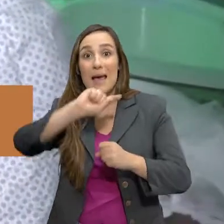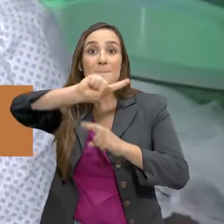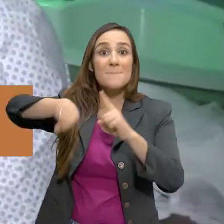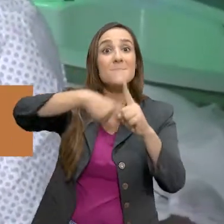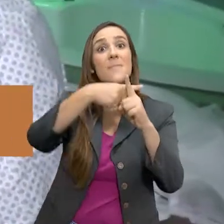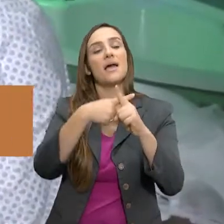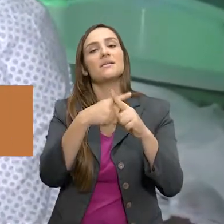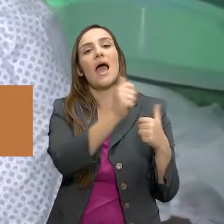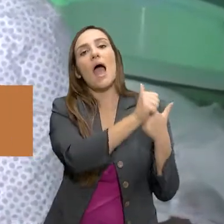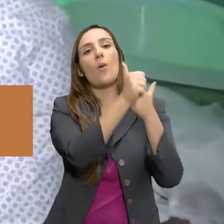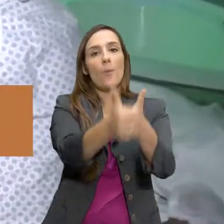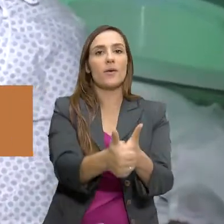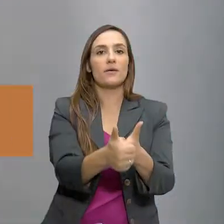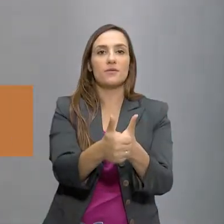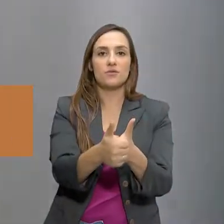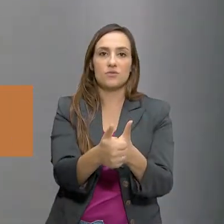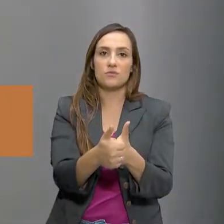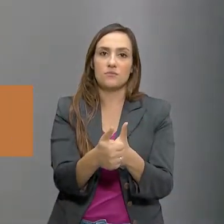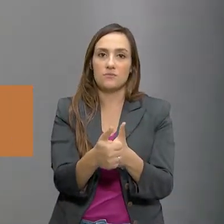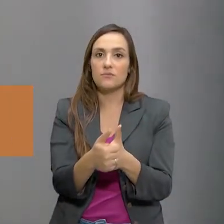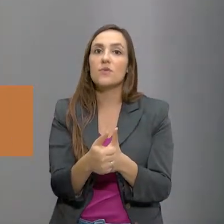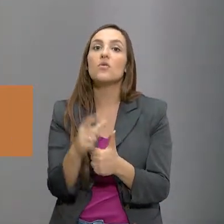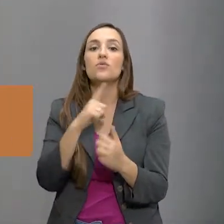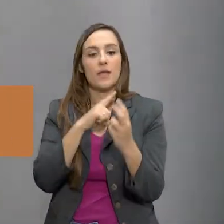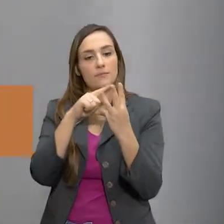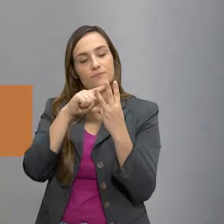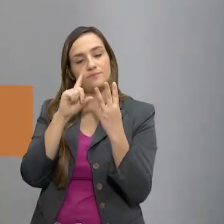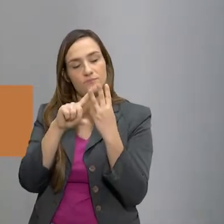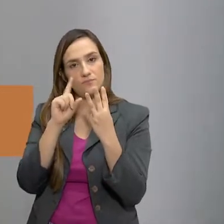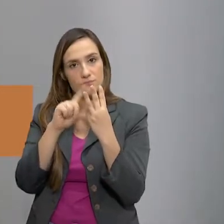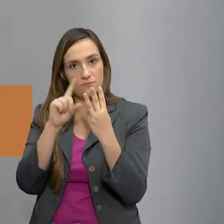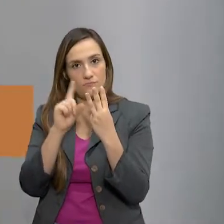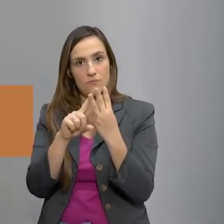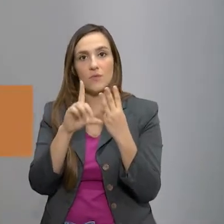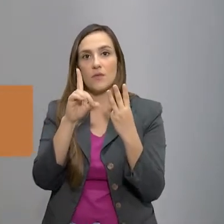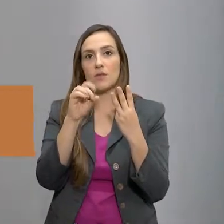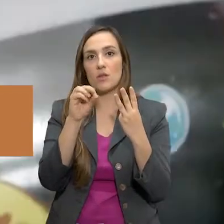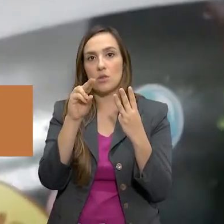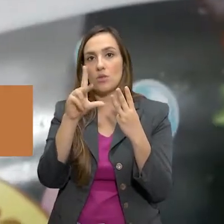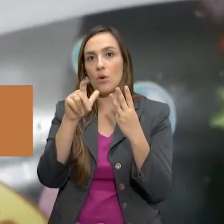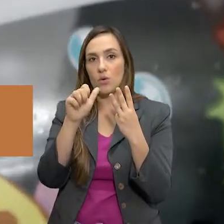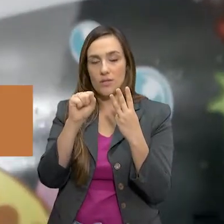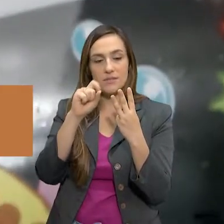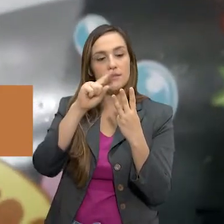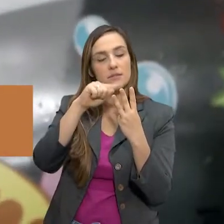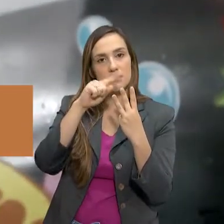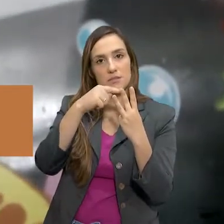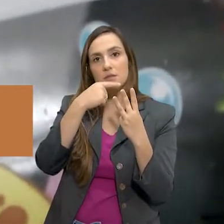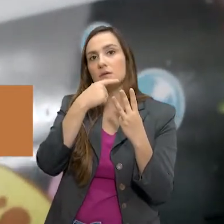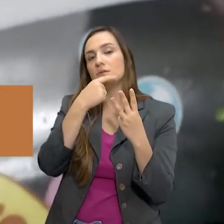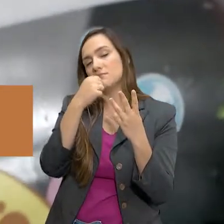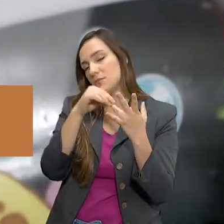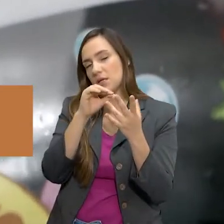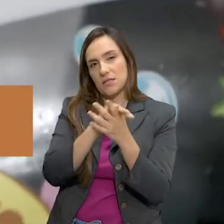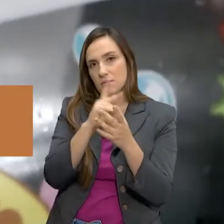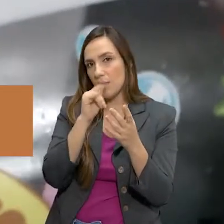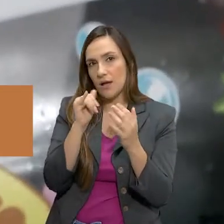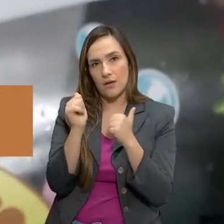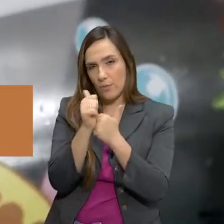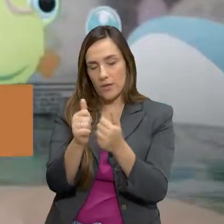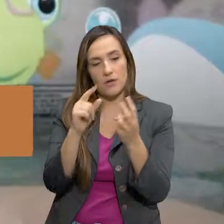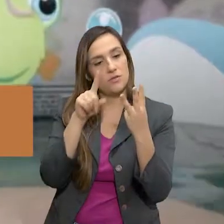das doulas para além do acompanhante. Então, elas não se confundem com o acompanhante. As mulheres têm direito ao acompanhante mais a